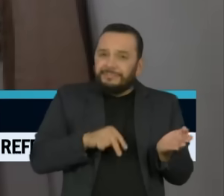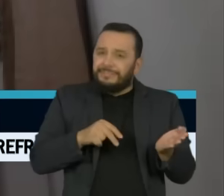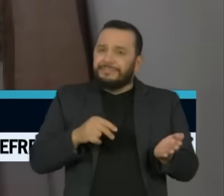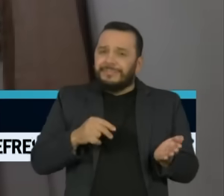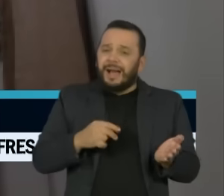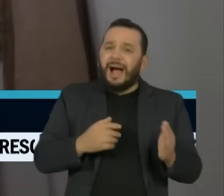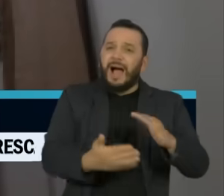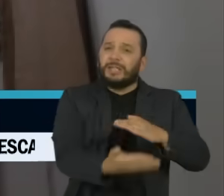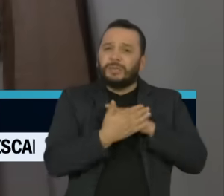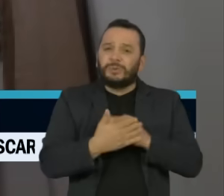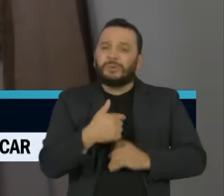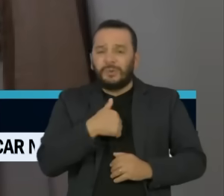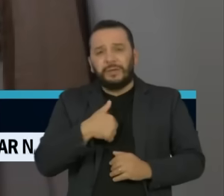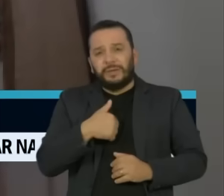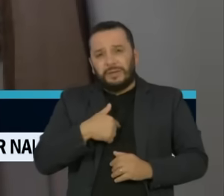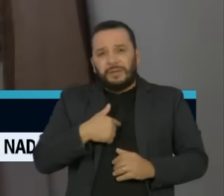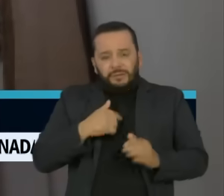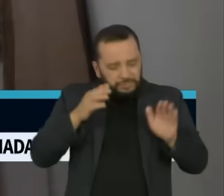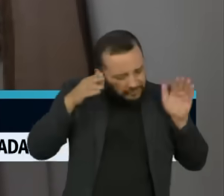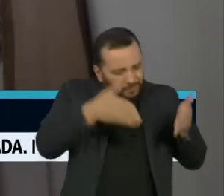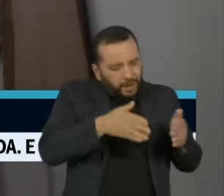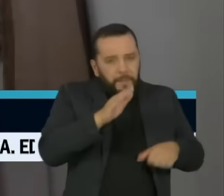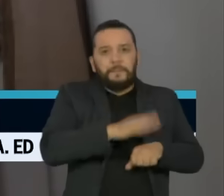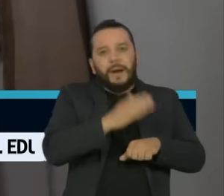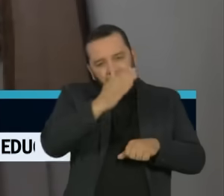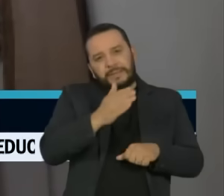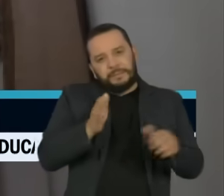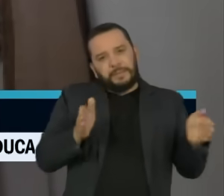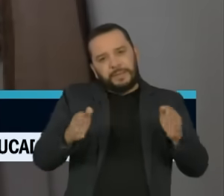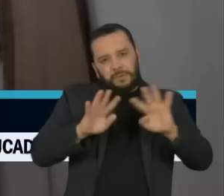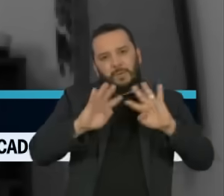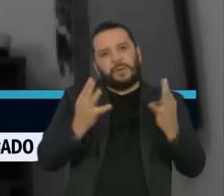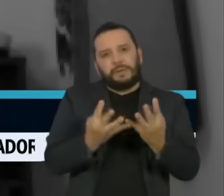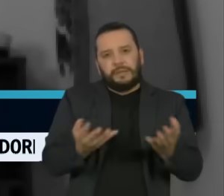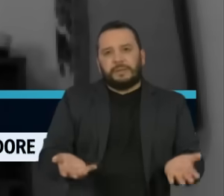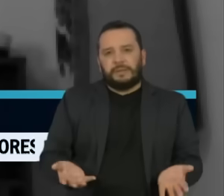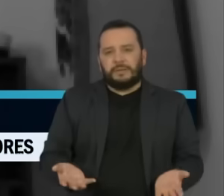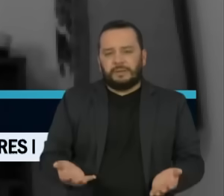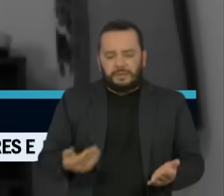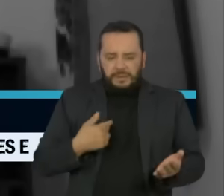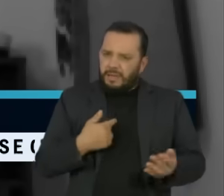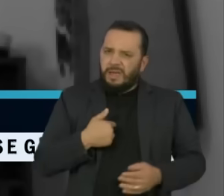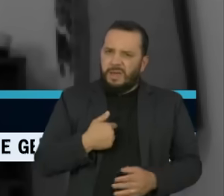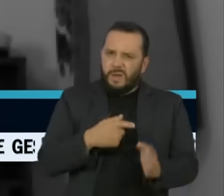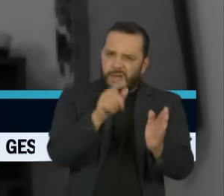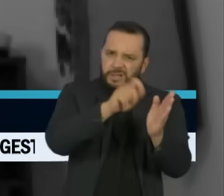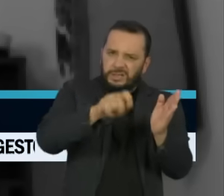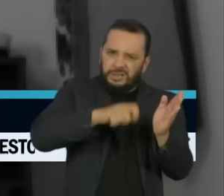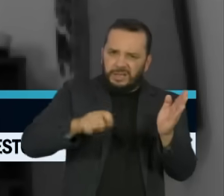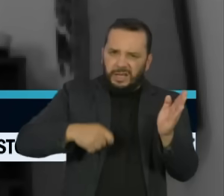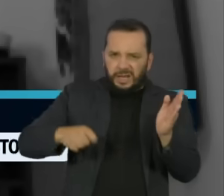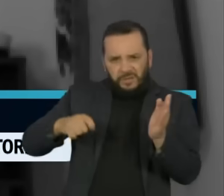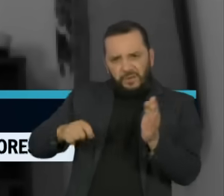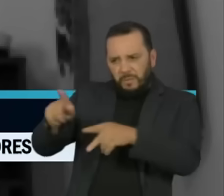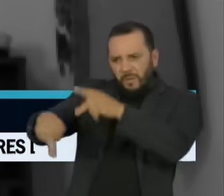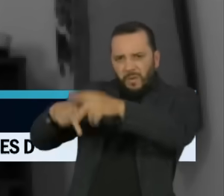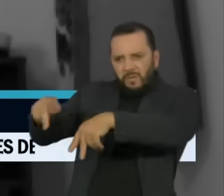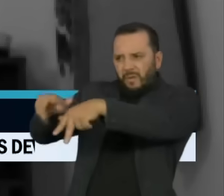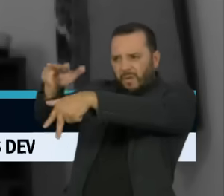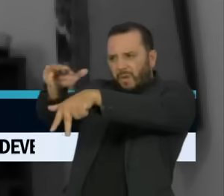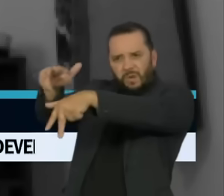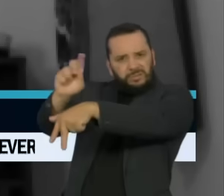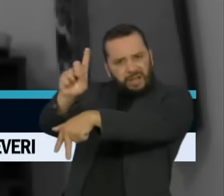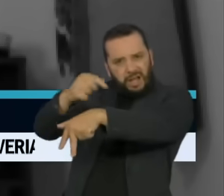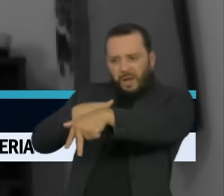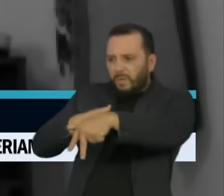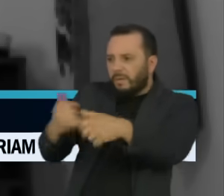que me ajudou, assim, a centrar um pouco mais o pensamento no meio de todo esse tumulto. Eu não escrevo para governar um povo. Eu ouço o que ele